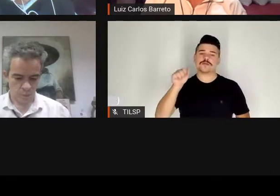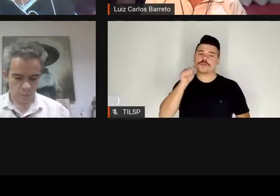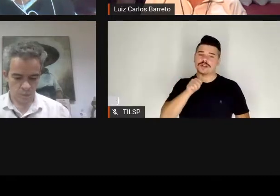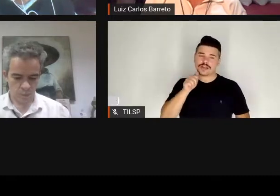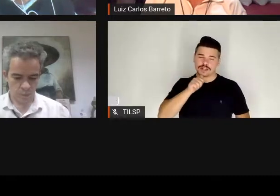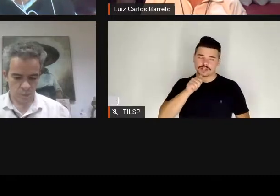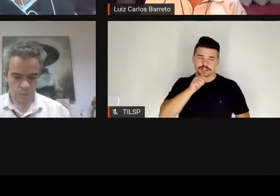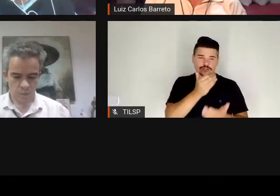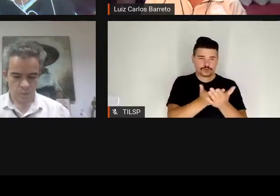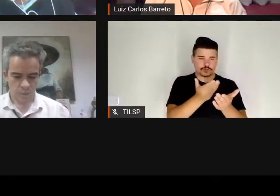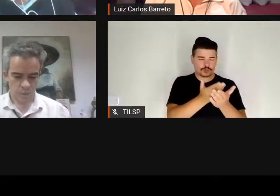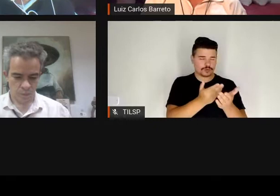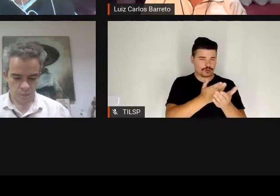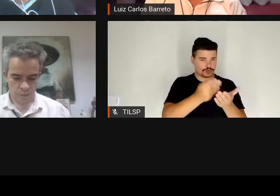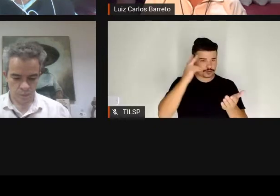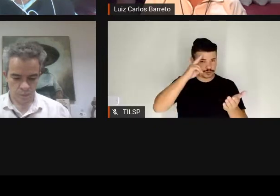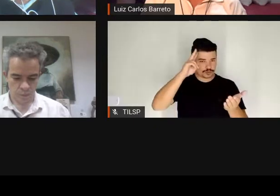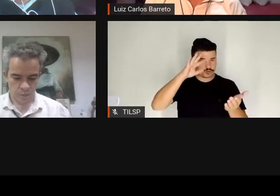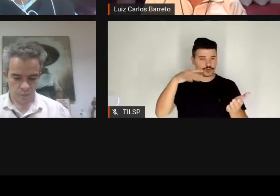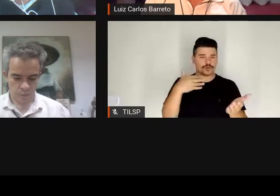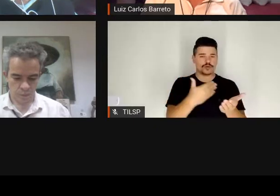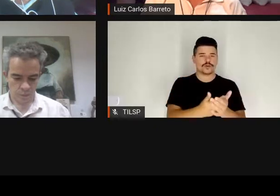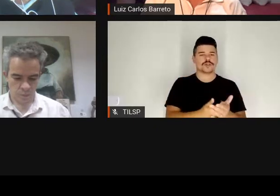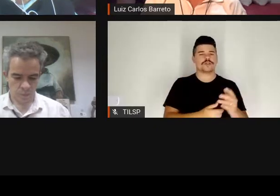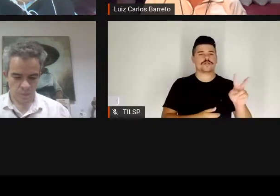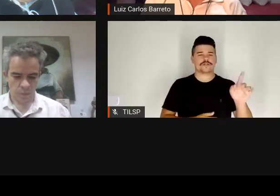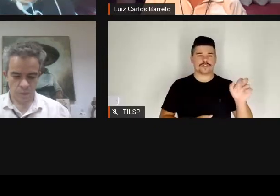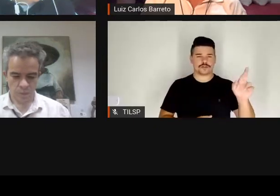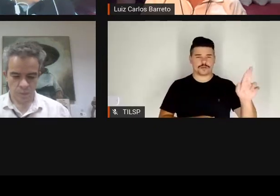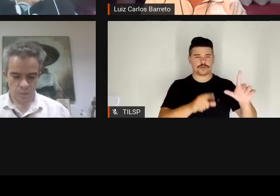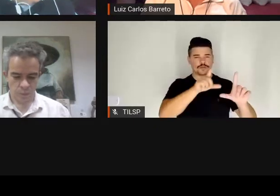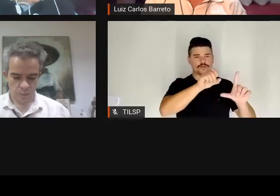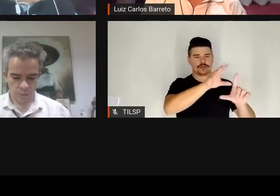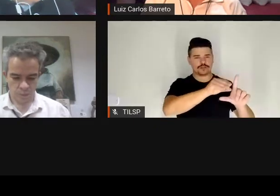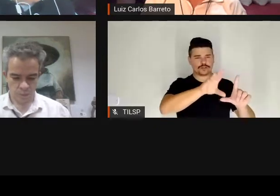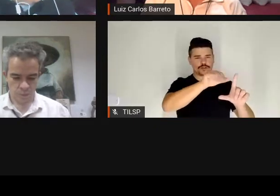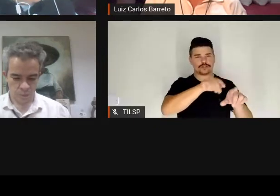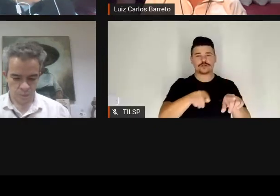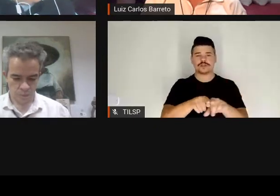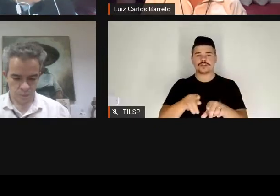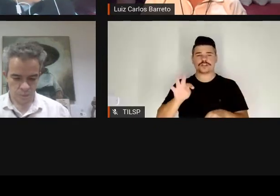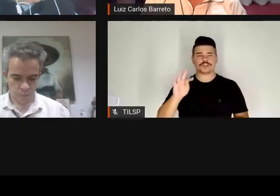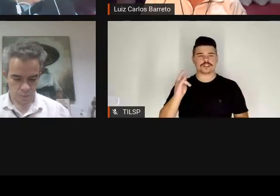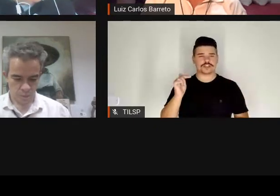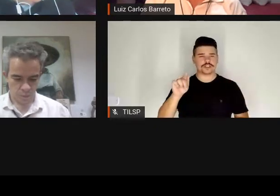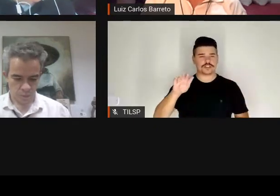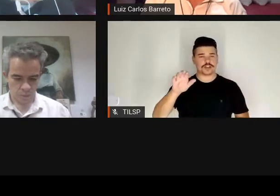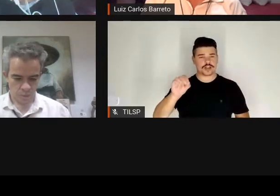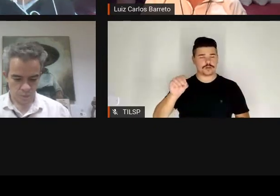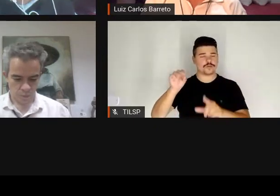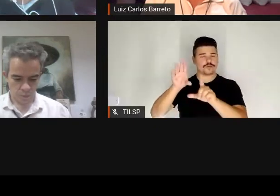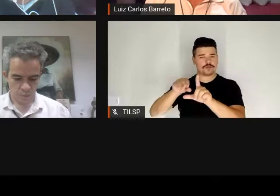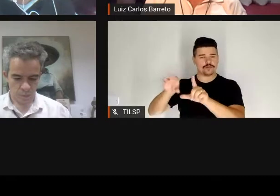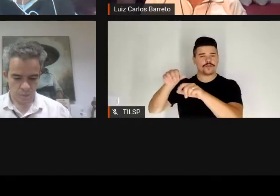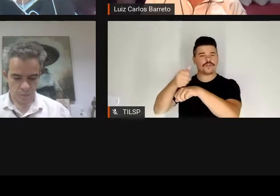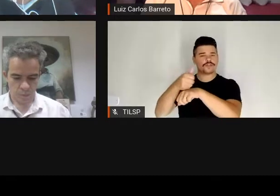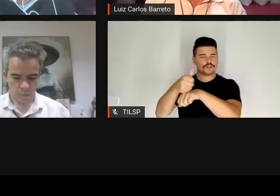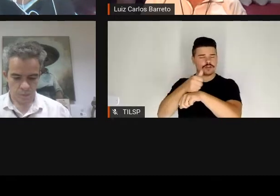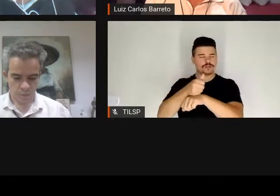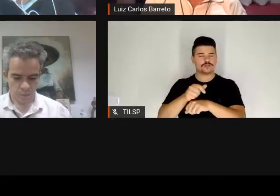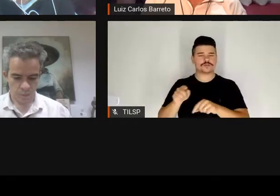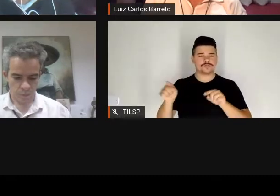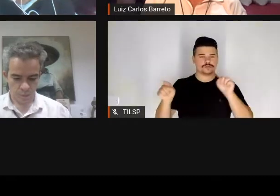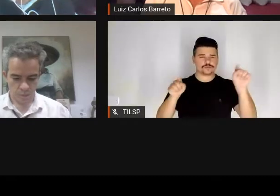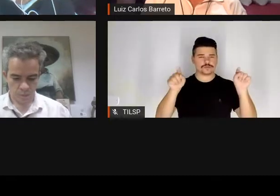Victor Moriama, fotógrafo, e de Tiago Santana, também fotógrafo, para uma discussão sobre o